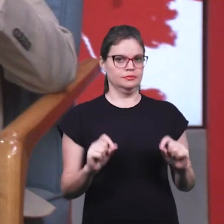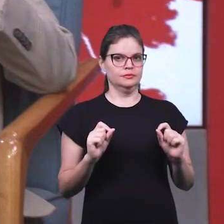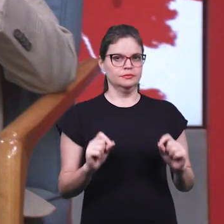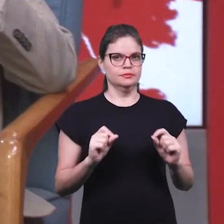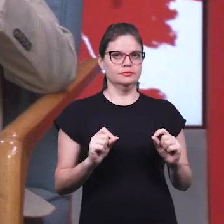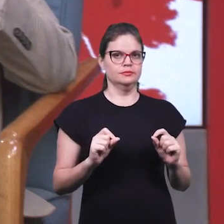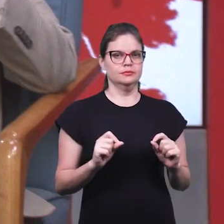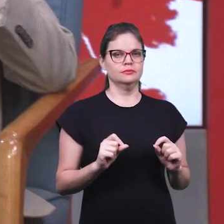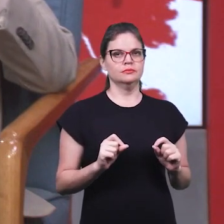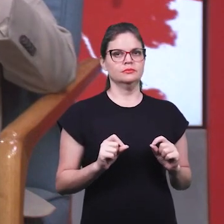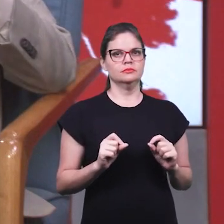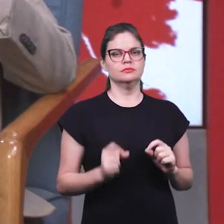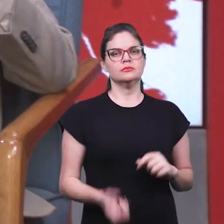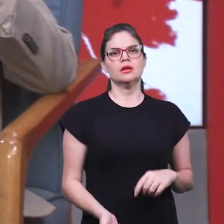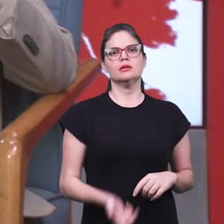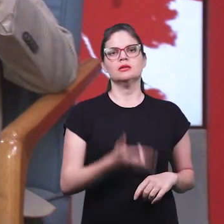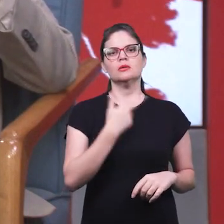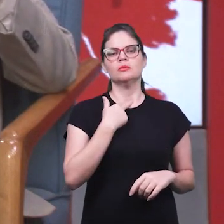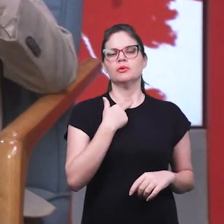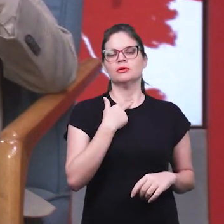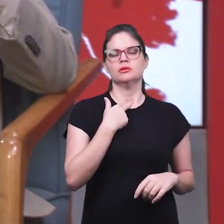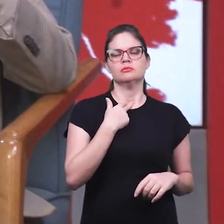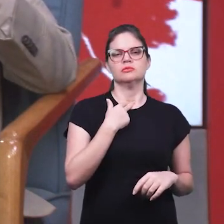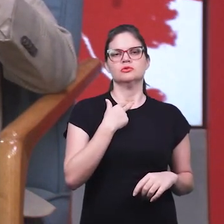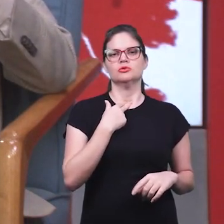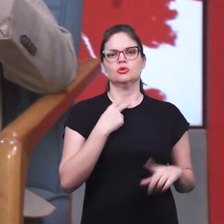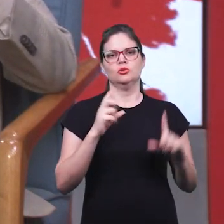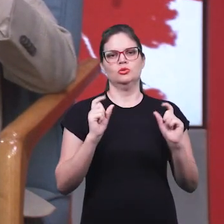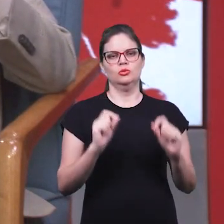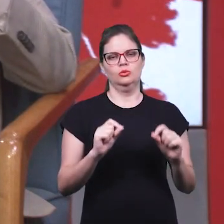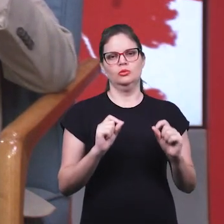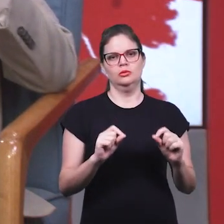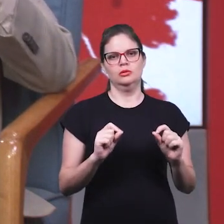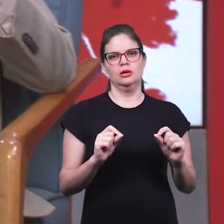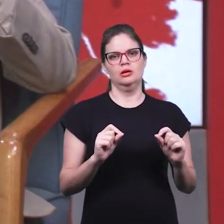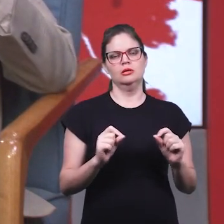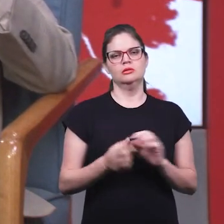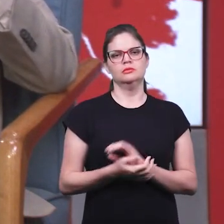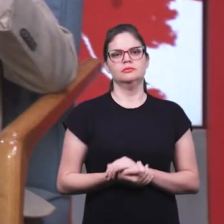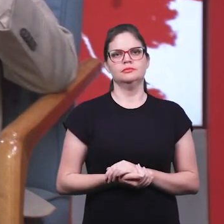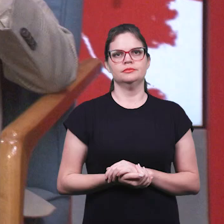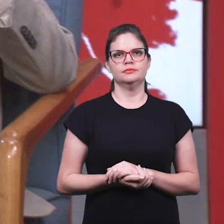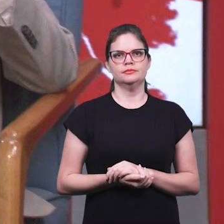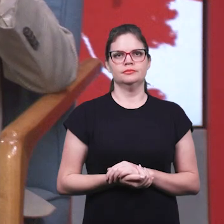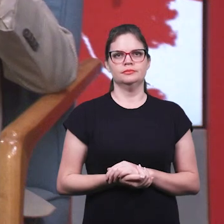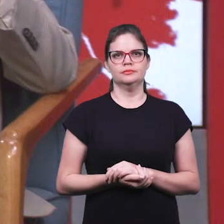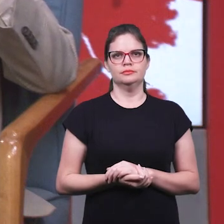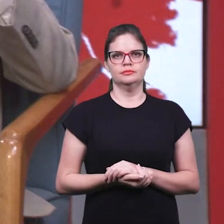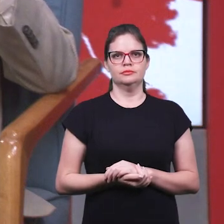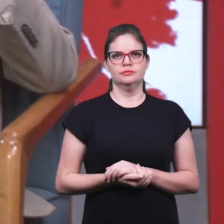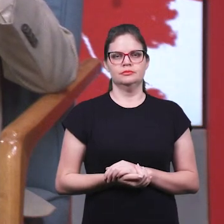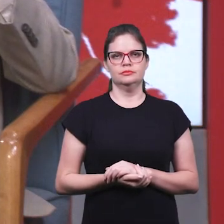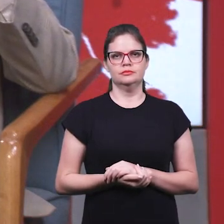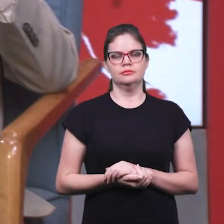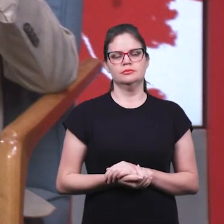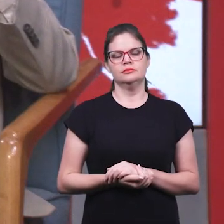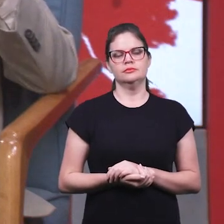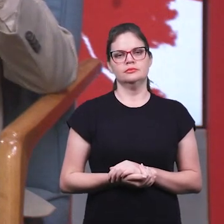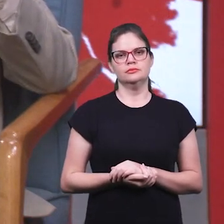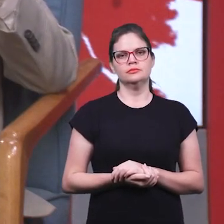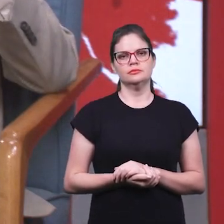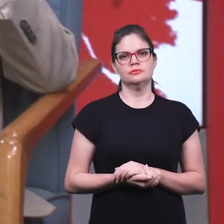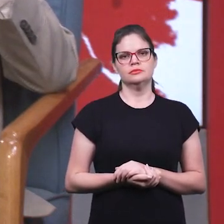anterior que não podemos deixar de entender, porque aí ficaria ruim